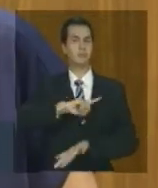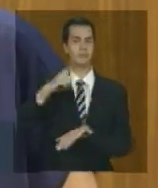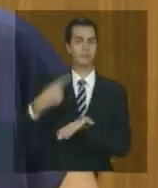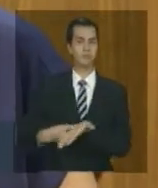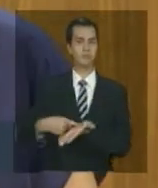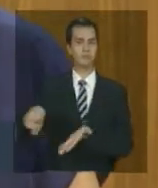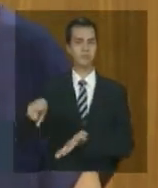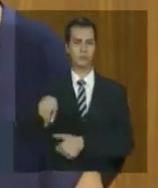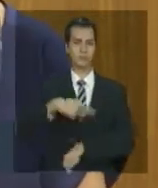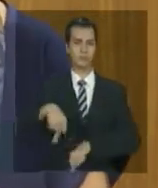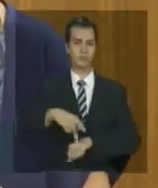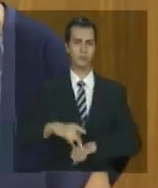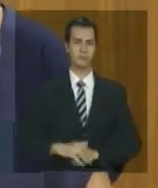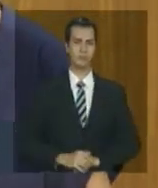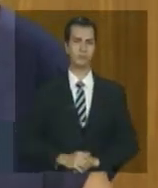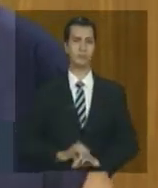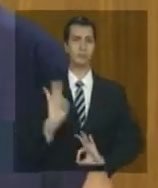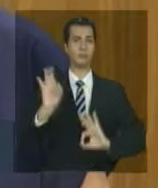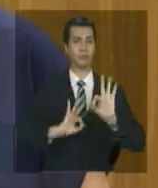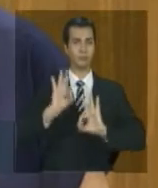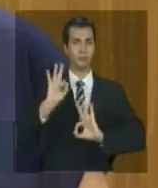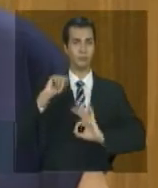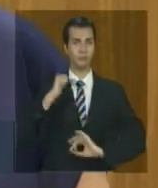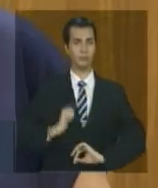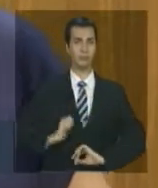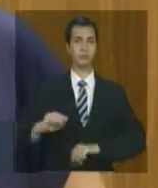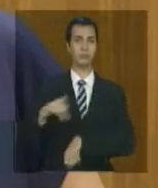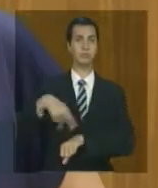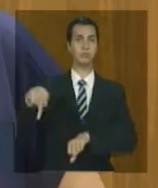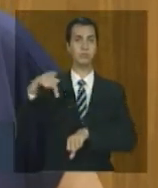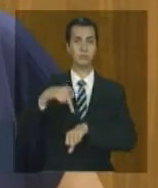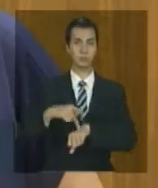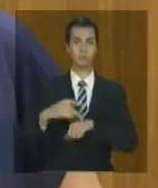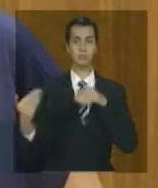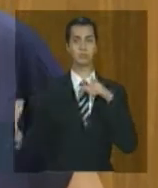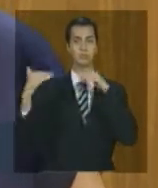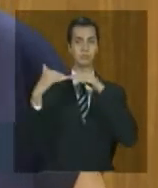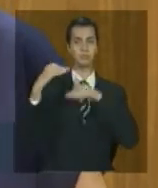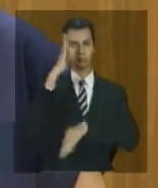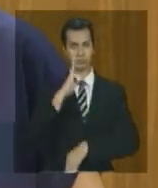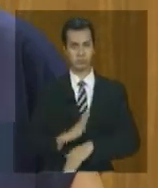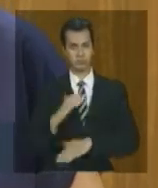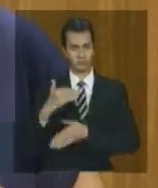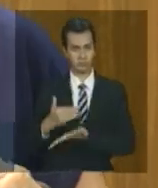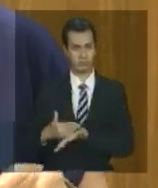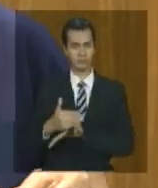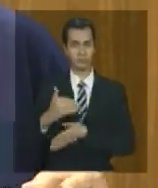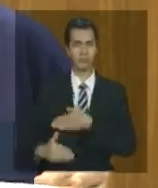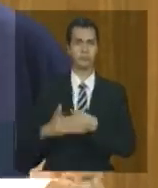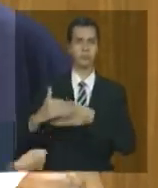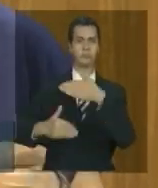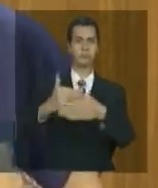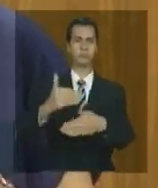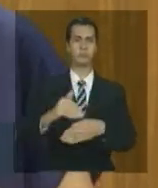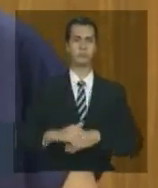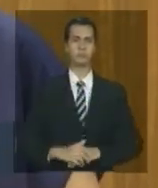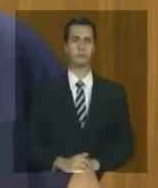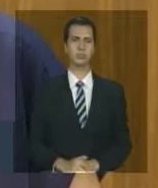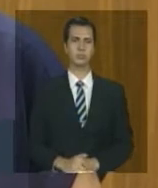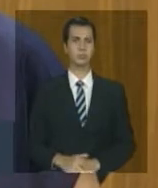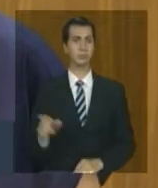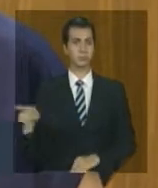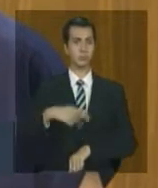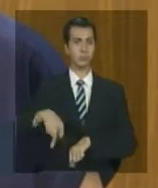implementando este programa com um país também em desenvolvimento como o Brasil e um